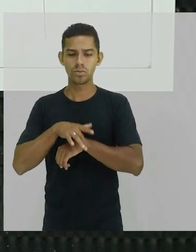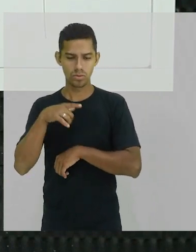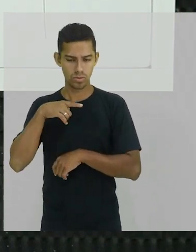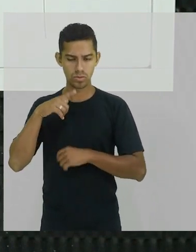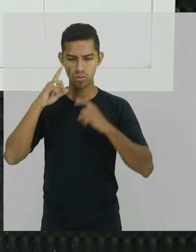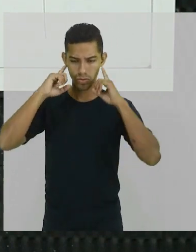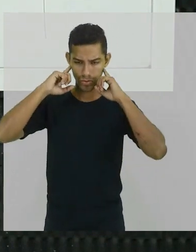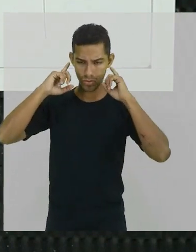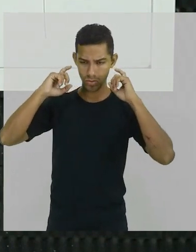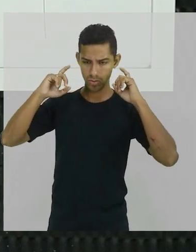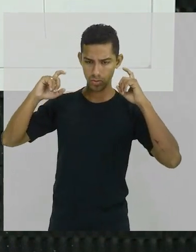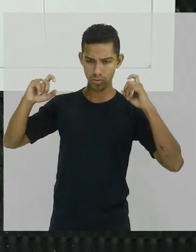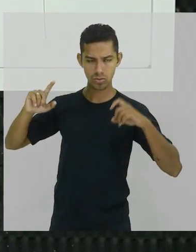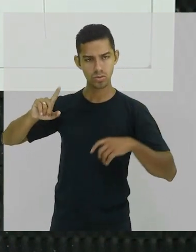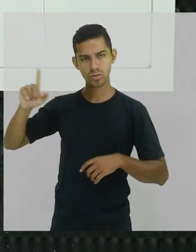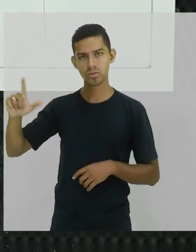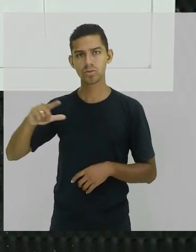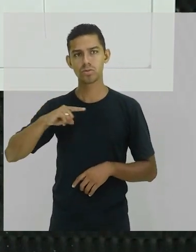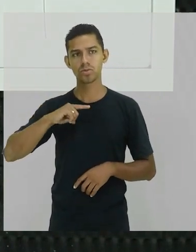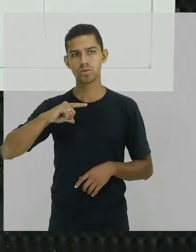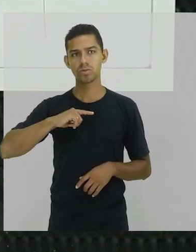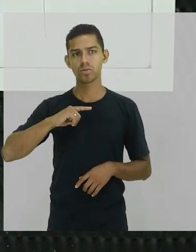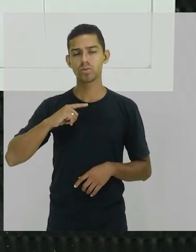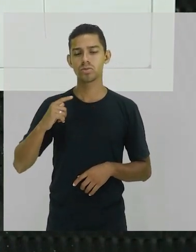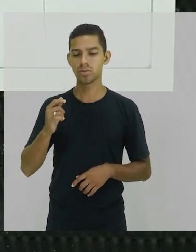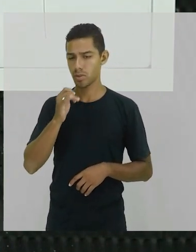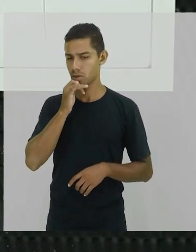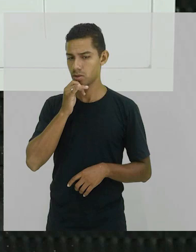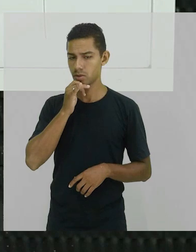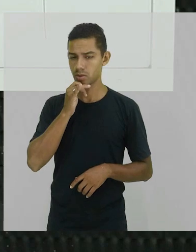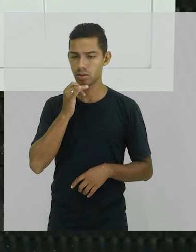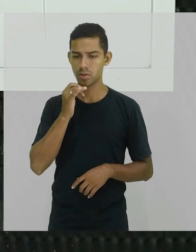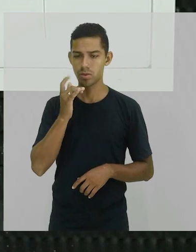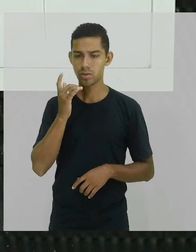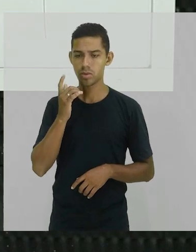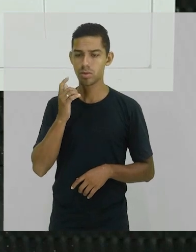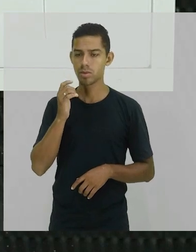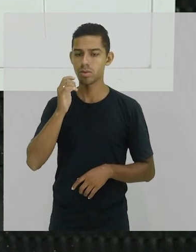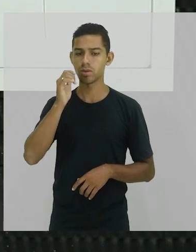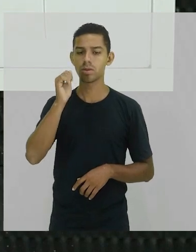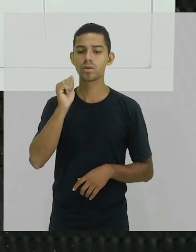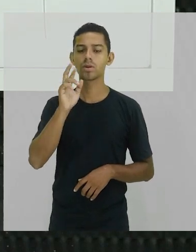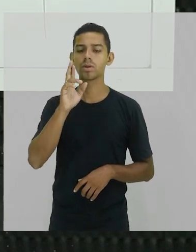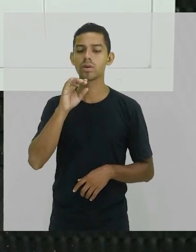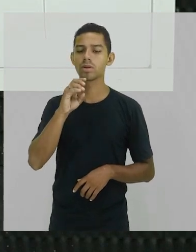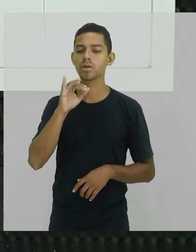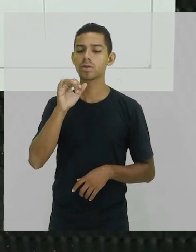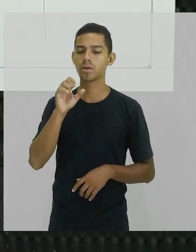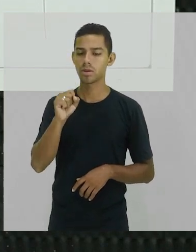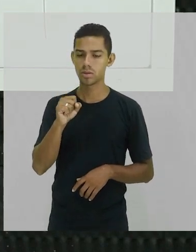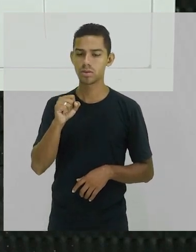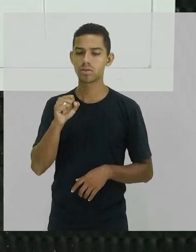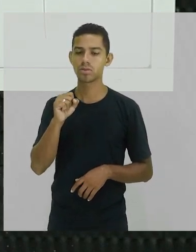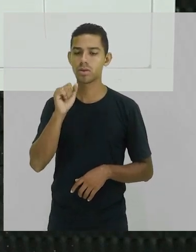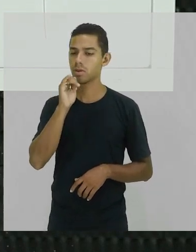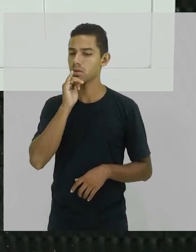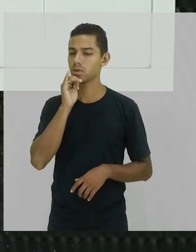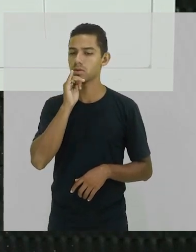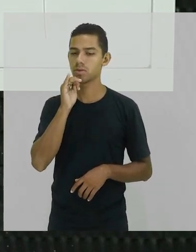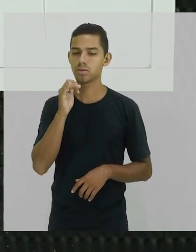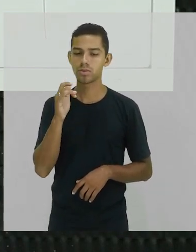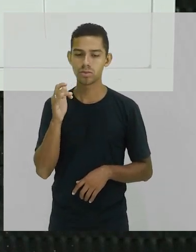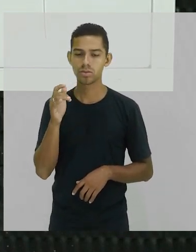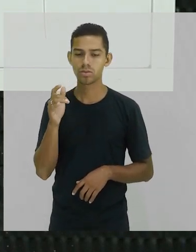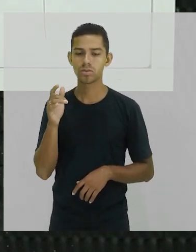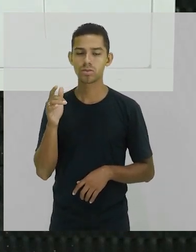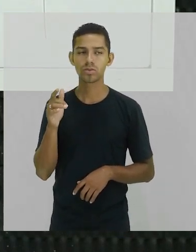emitido. Lá nós vamos ter uma situação em que nós chamamos lá de harmônicos, certo? Que são esses harmônicos, dado